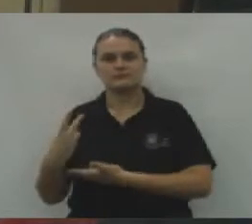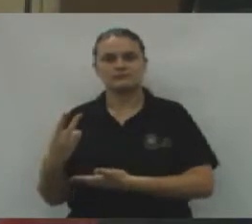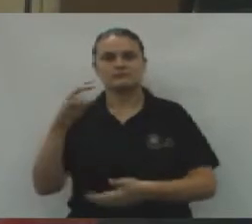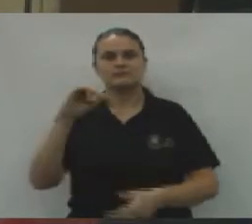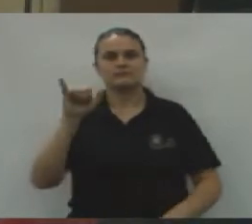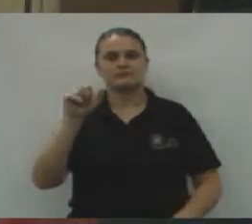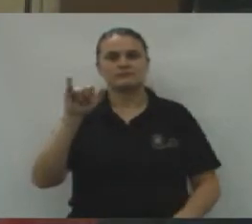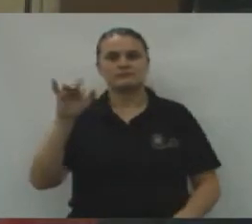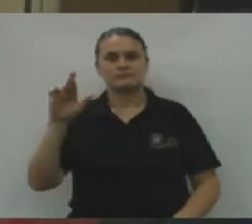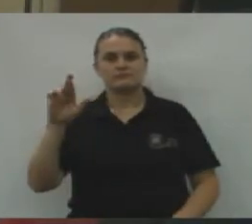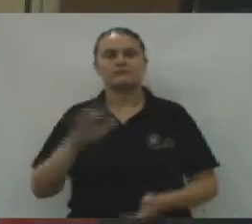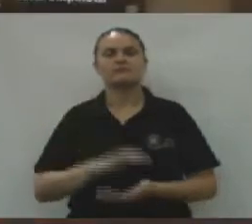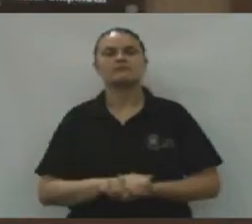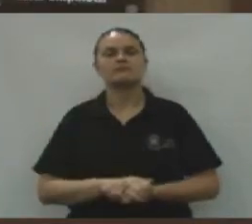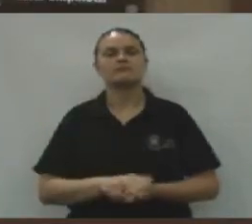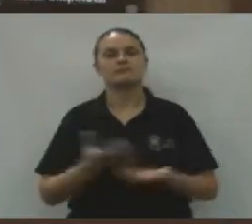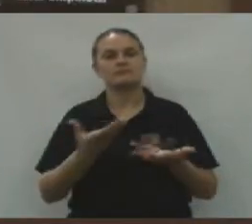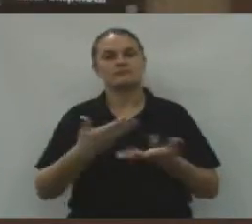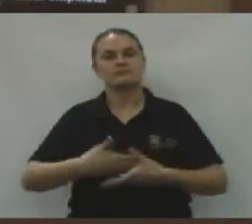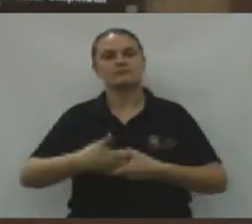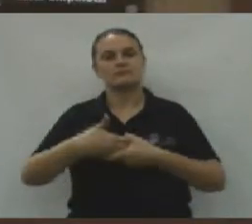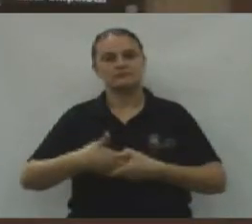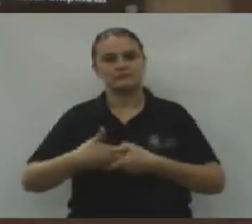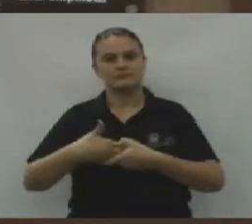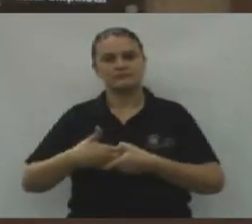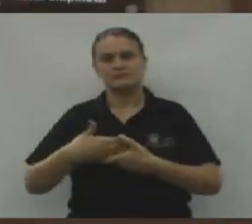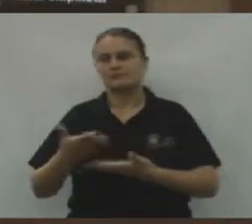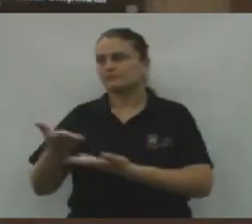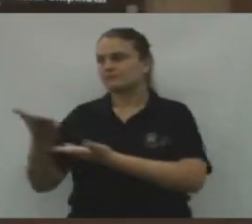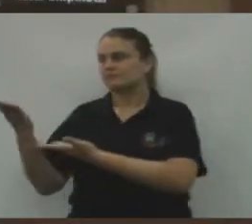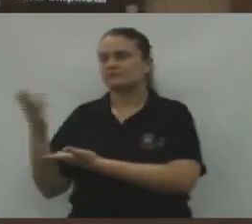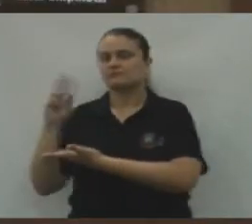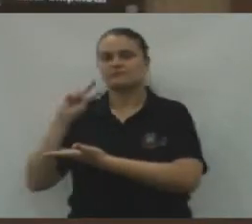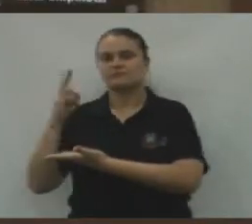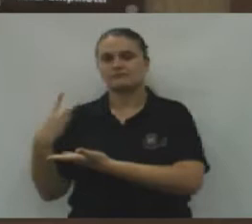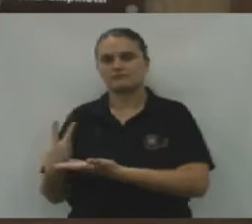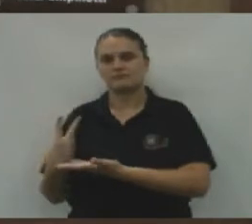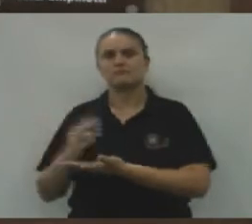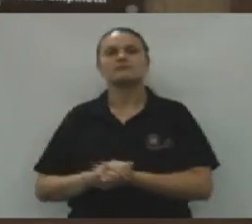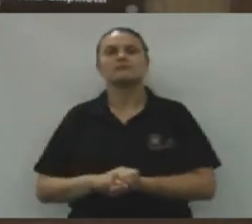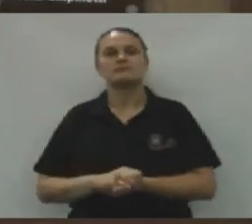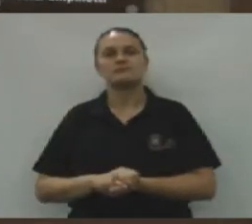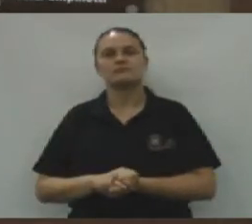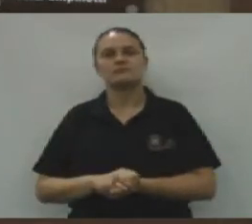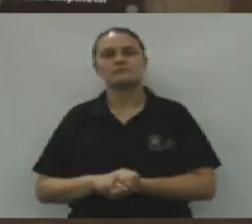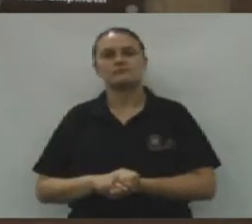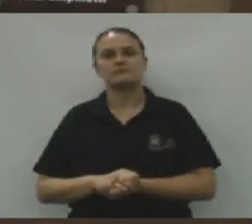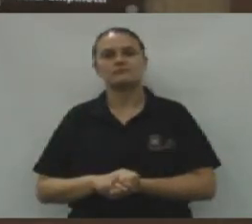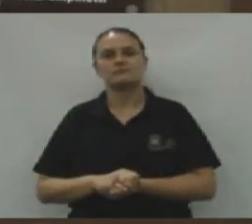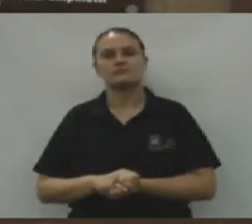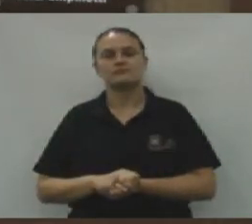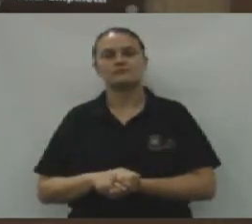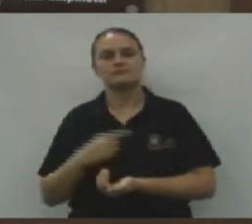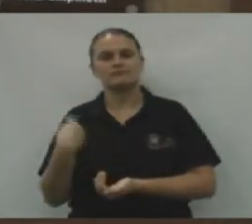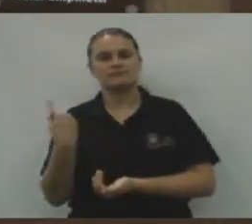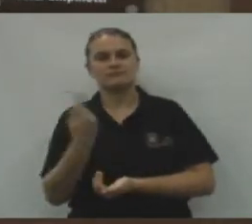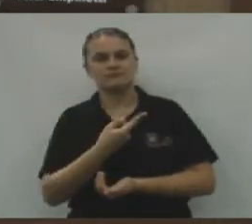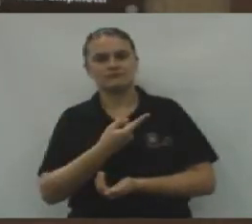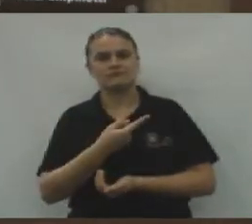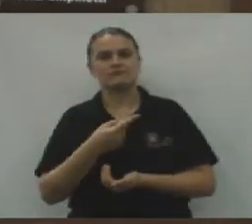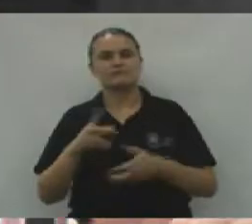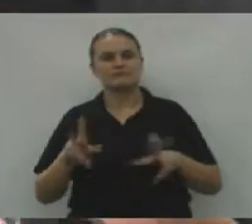Brunhago. Quero cumprimentar nobres pares e diz a nossa população